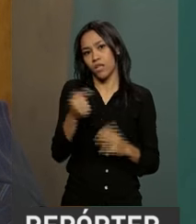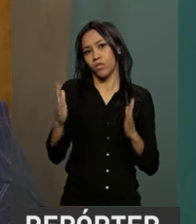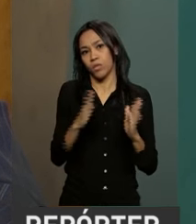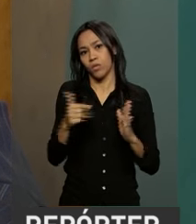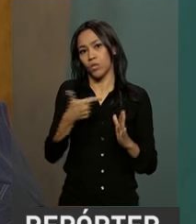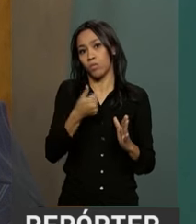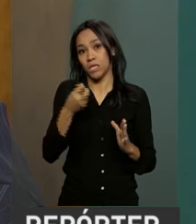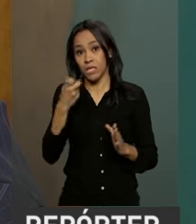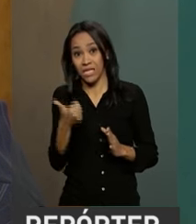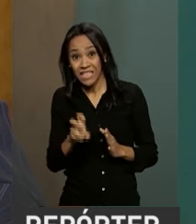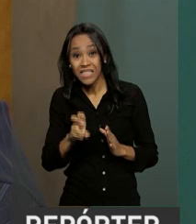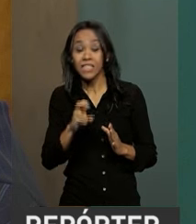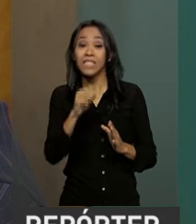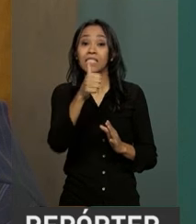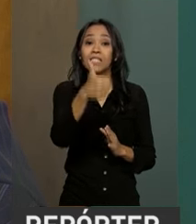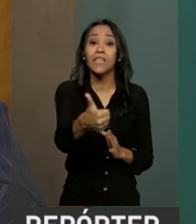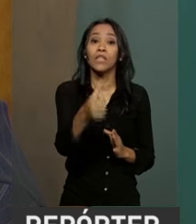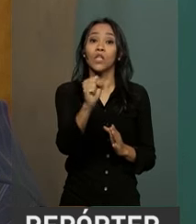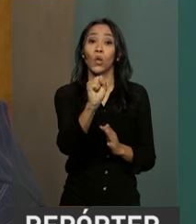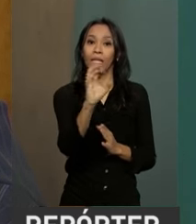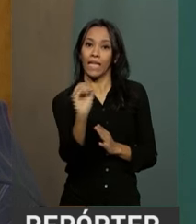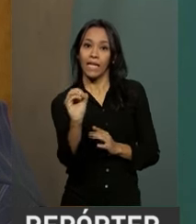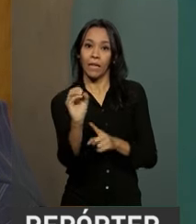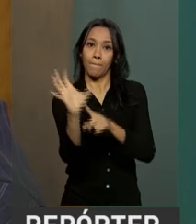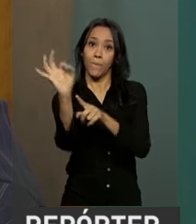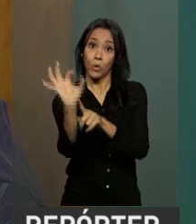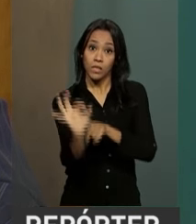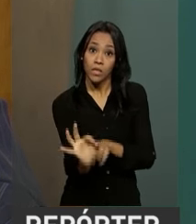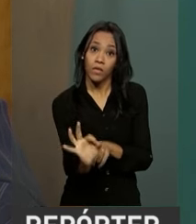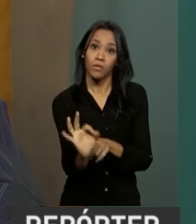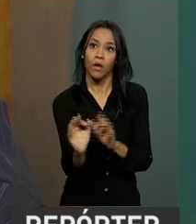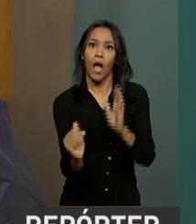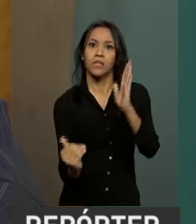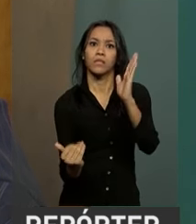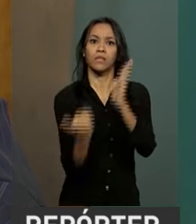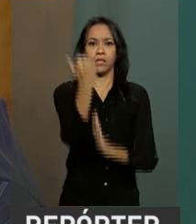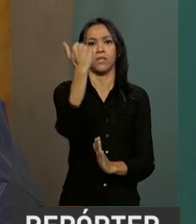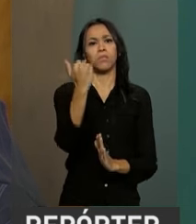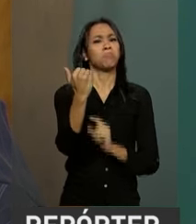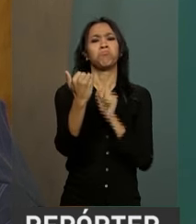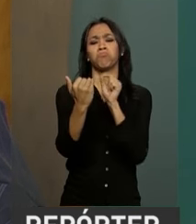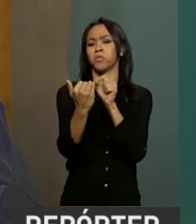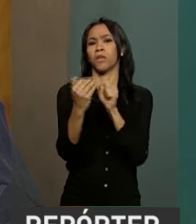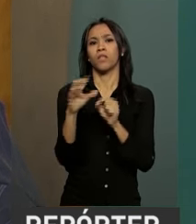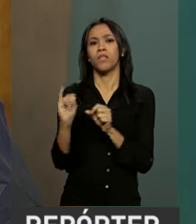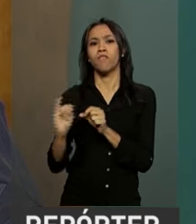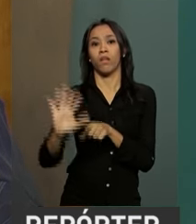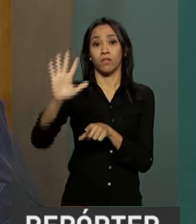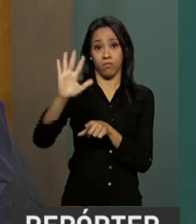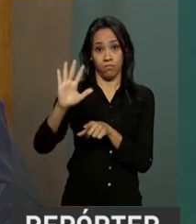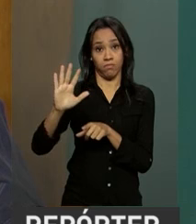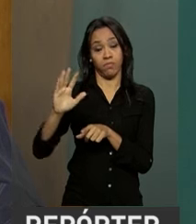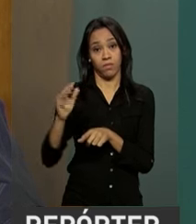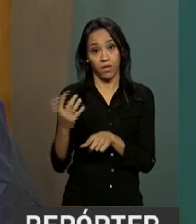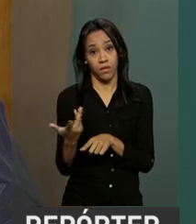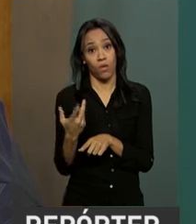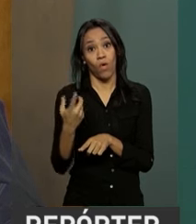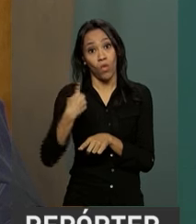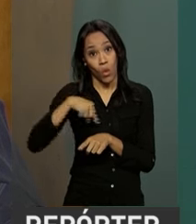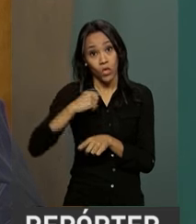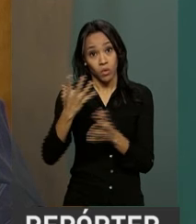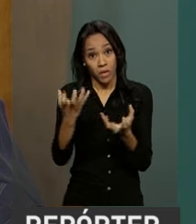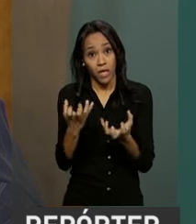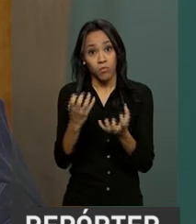de 180%. Real, acima da inflação. Nós estamos limitando isso a um crescimento